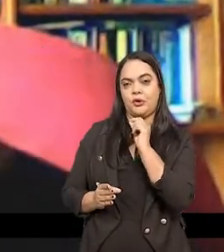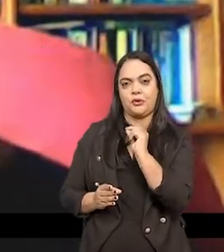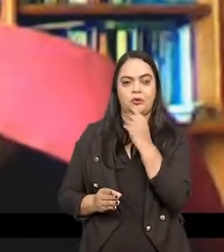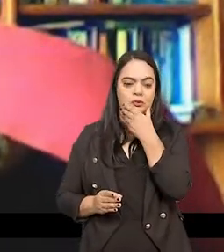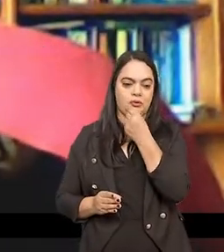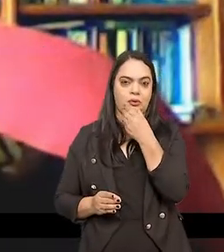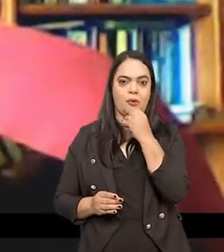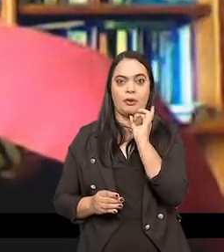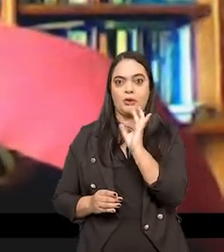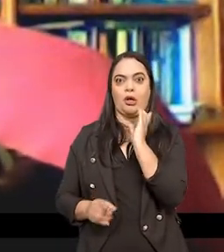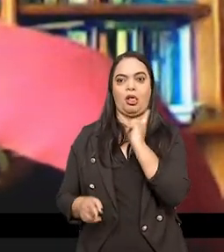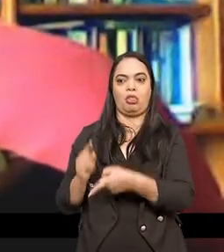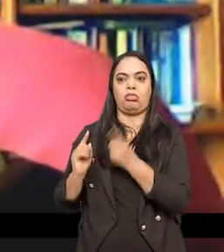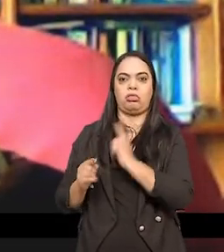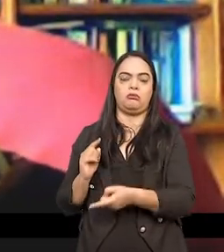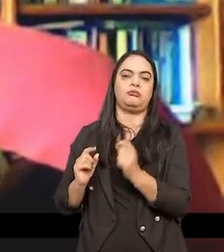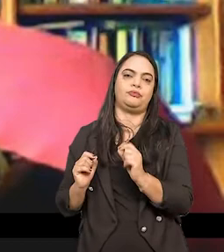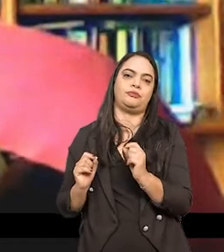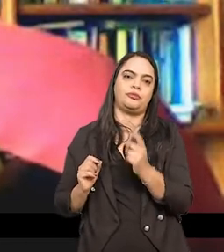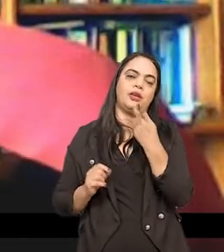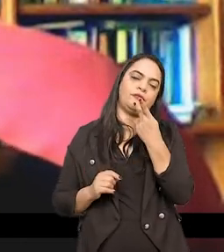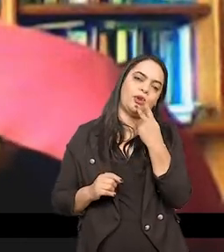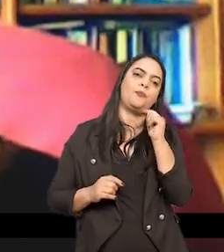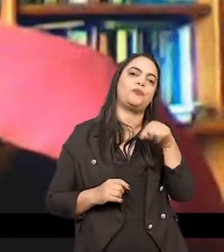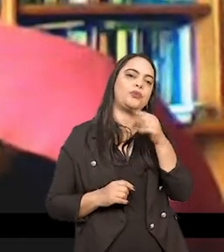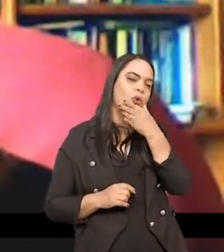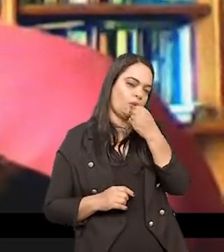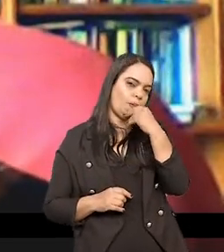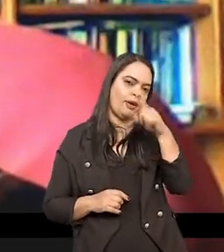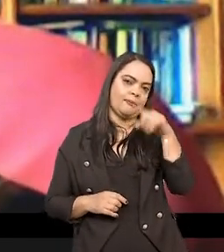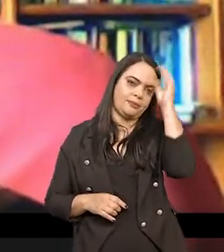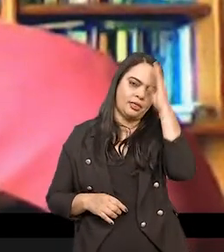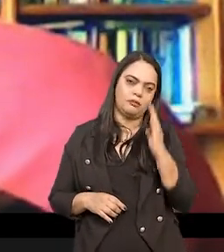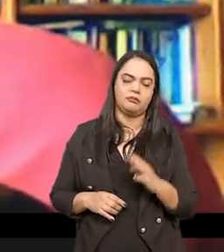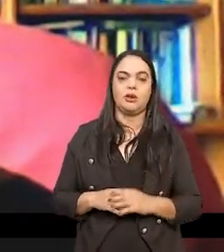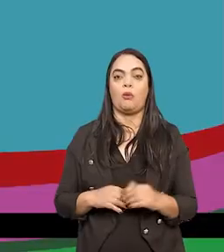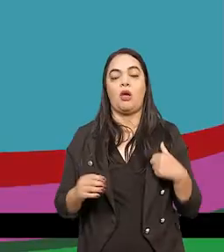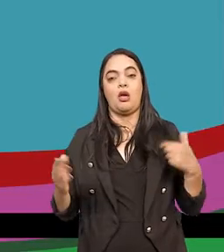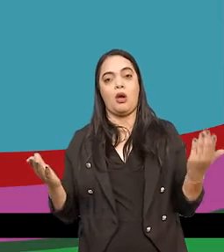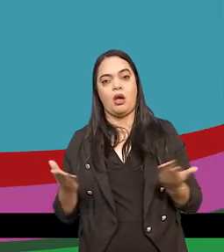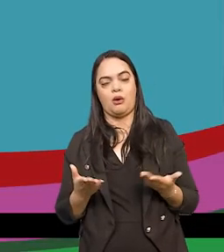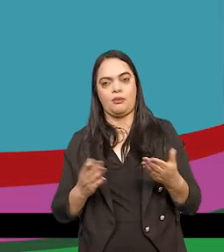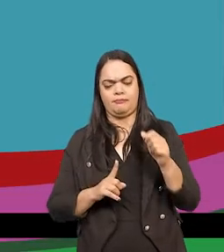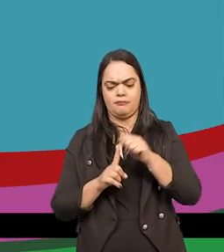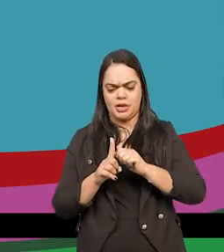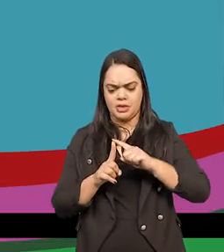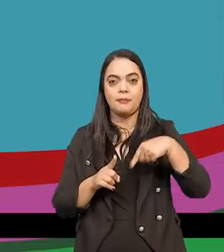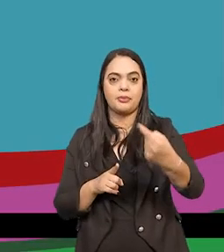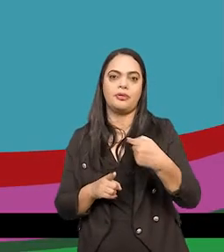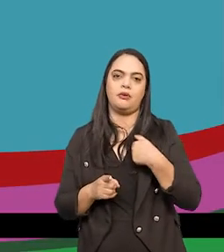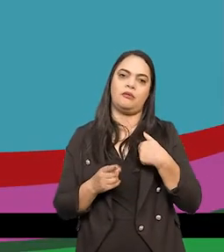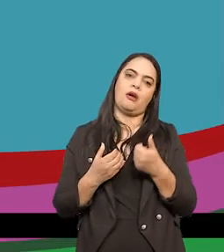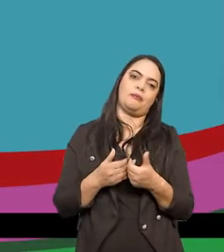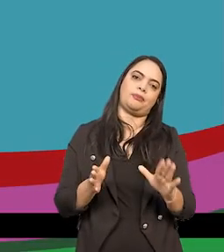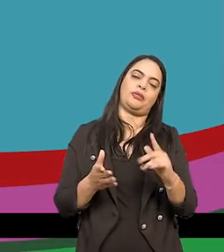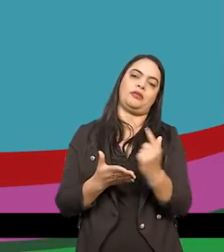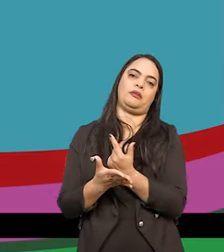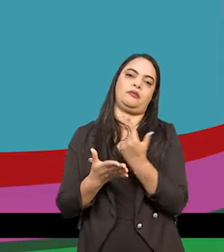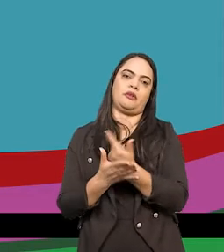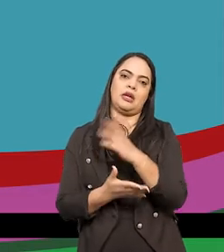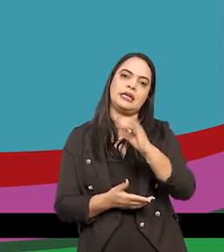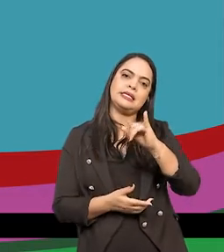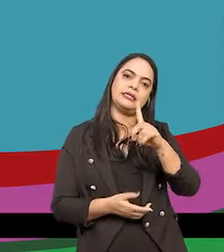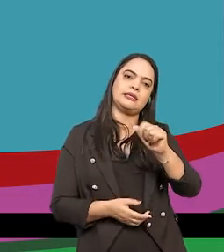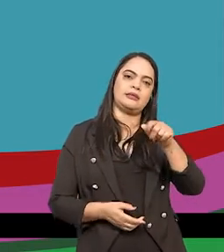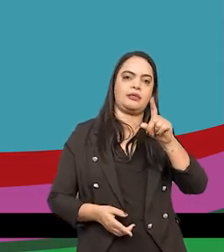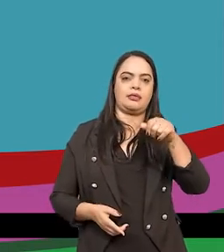restritivo, né? E vai indicar que ele é brasileiro. Bom, eu estou agora, no mês que vem, lançando um livro chamado A Cidadania da Mulher